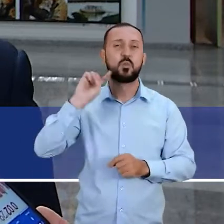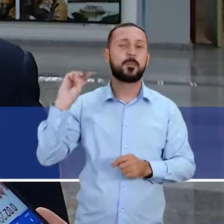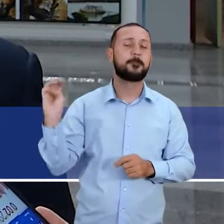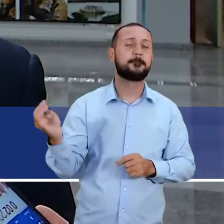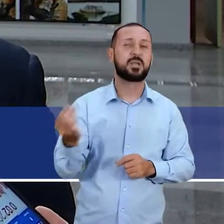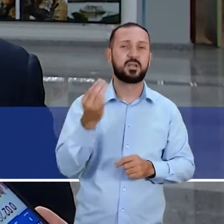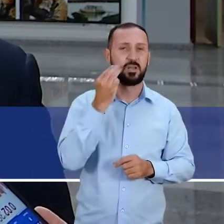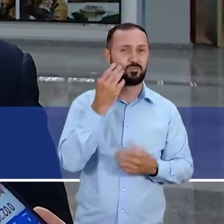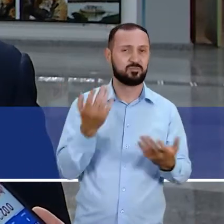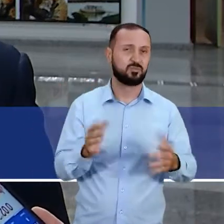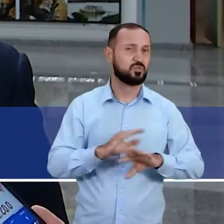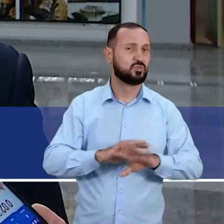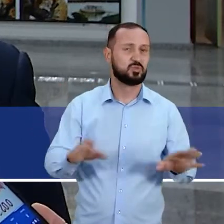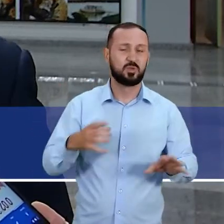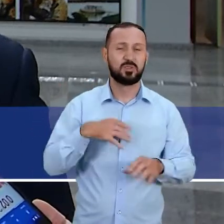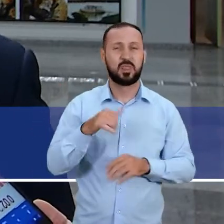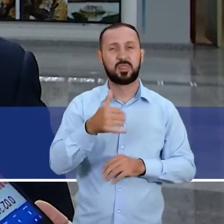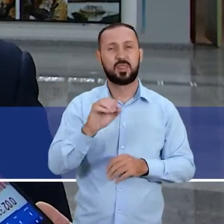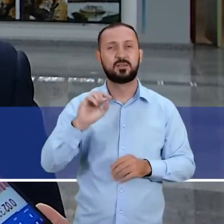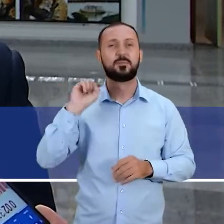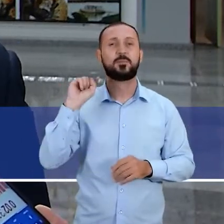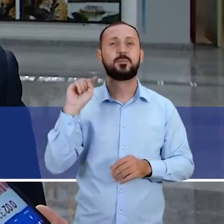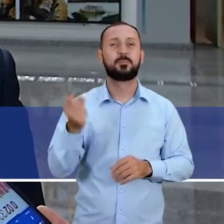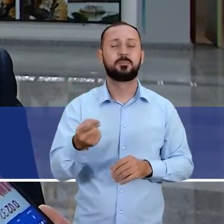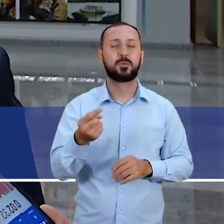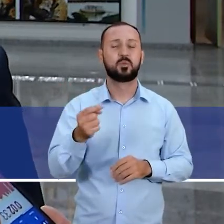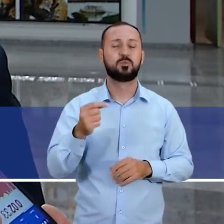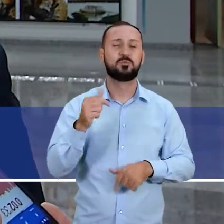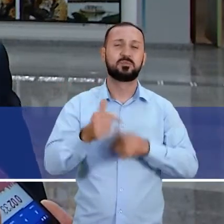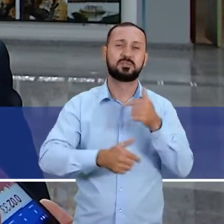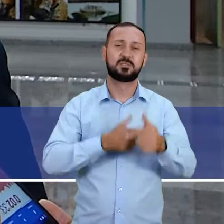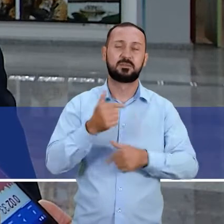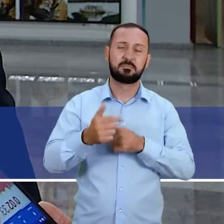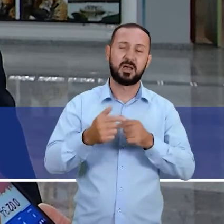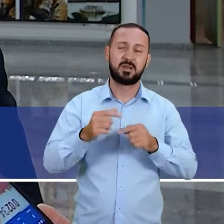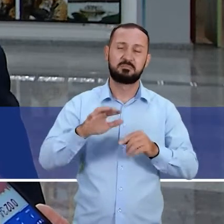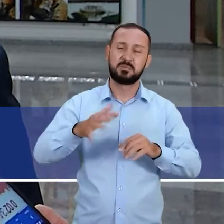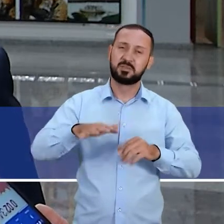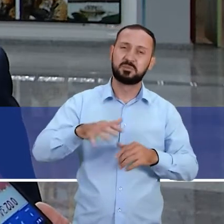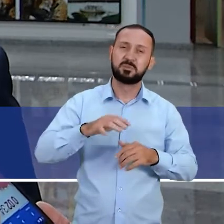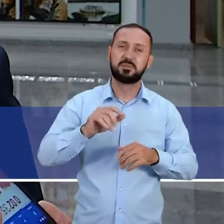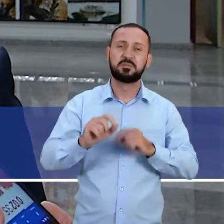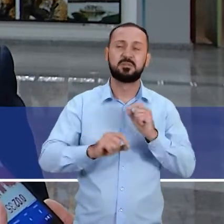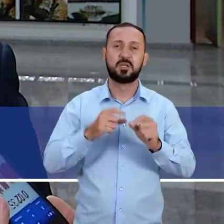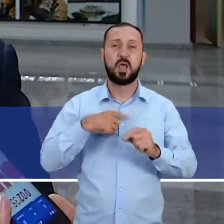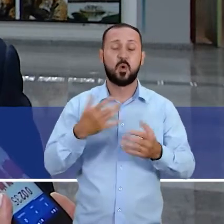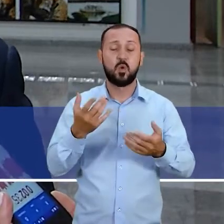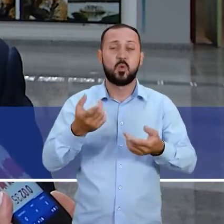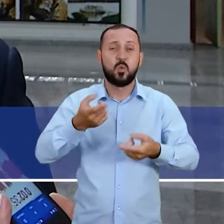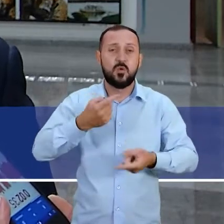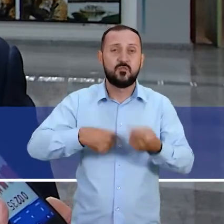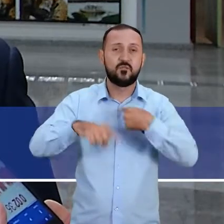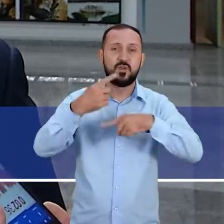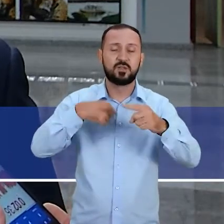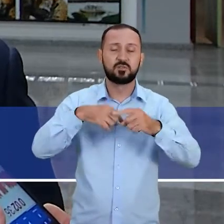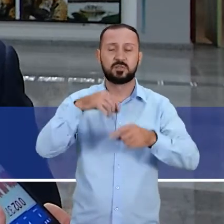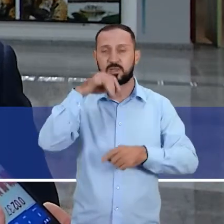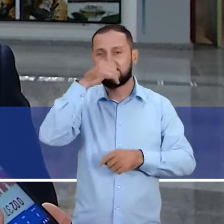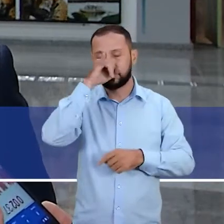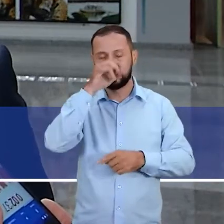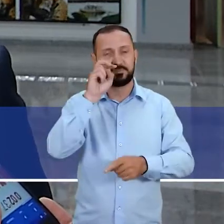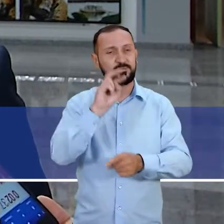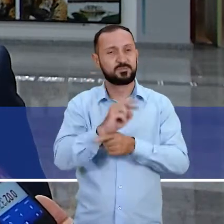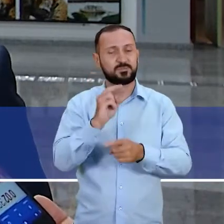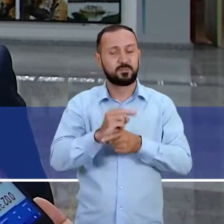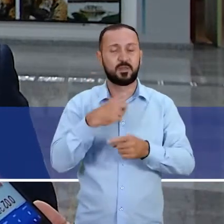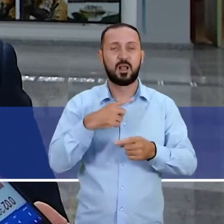nós temos 1 milhão de suínos, em torno de 10 mil empregos, um pouco mais, com o avanço